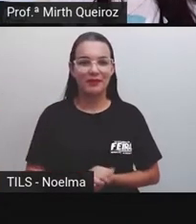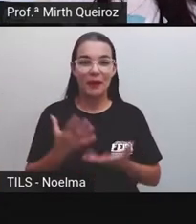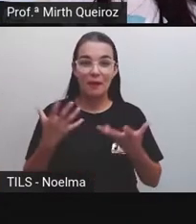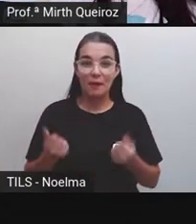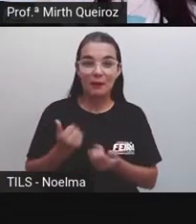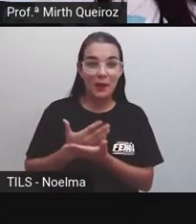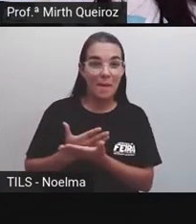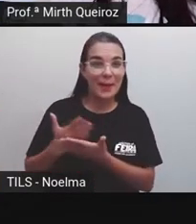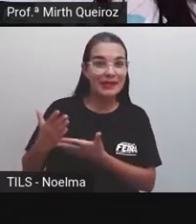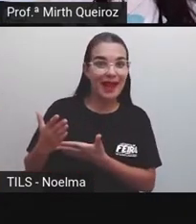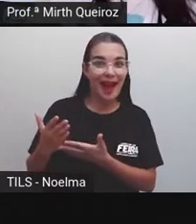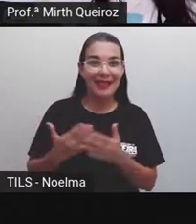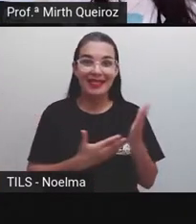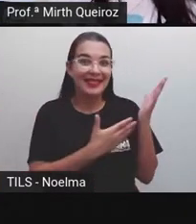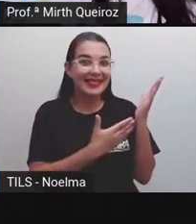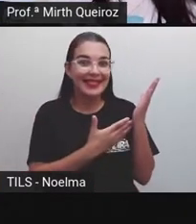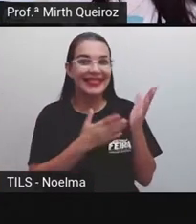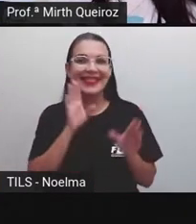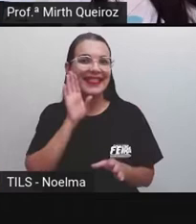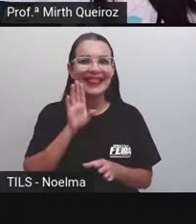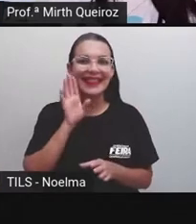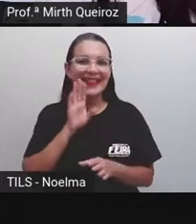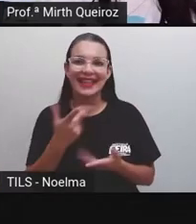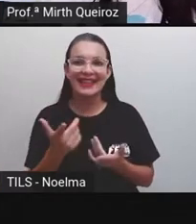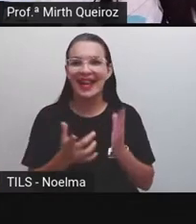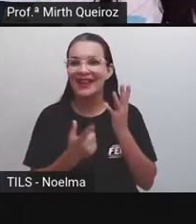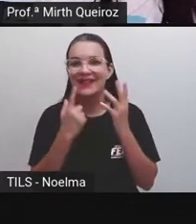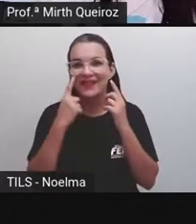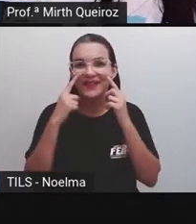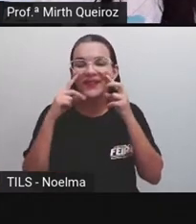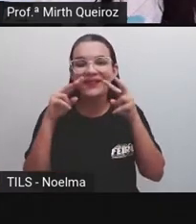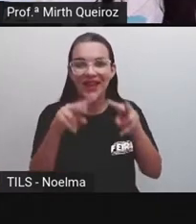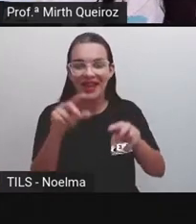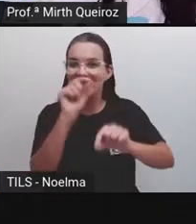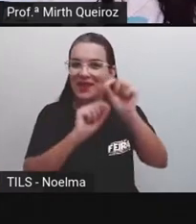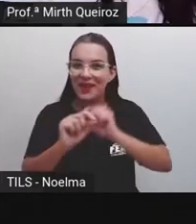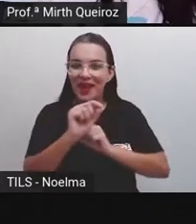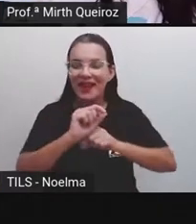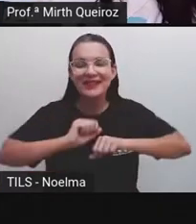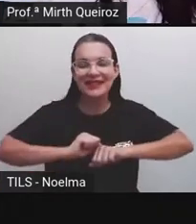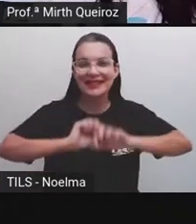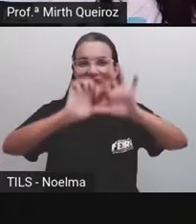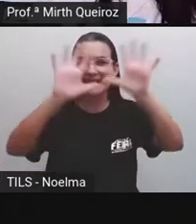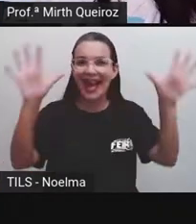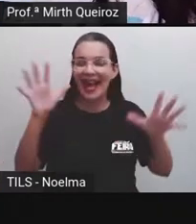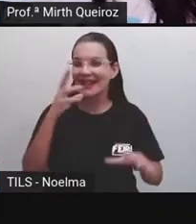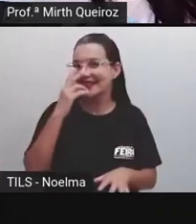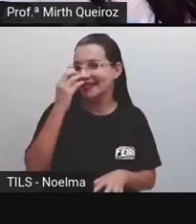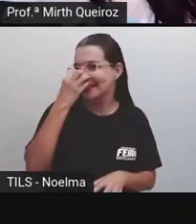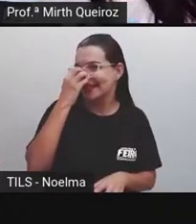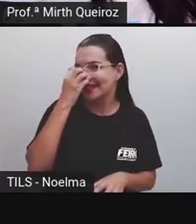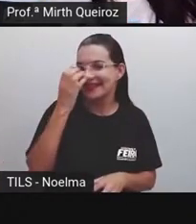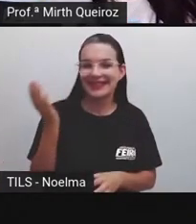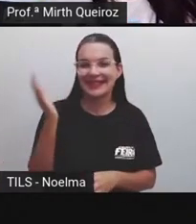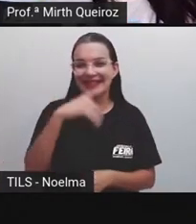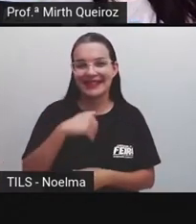para começar, nada melhor do que apreciar um espetáculo de circo. Vamos